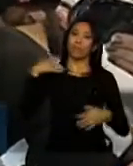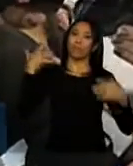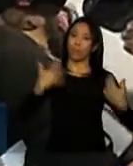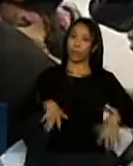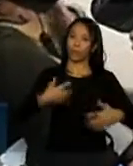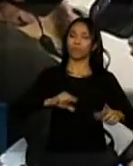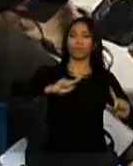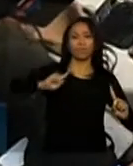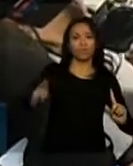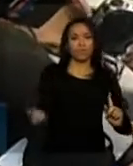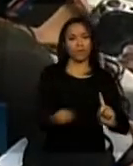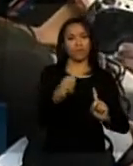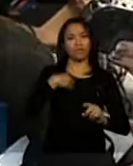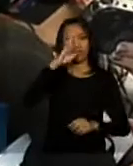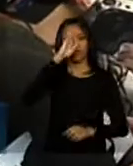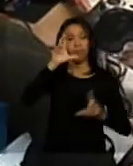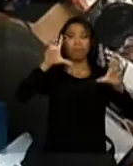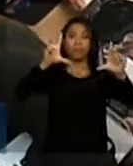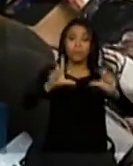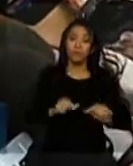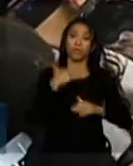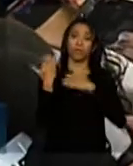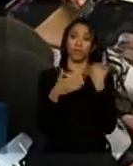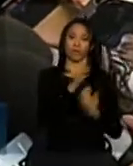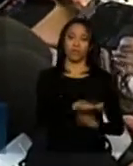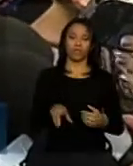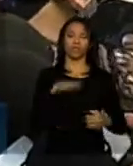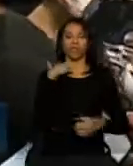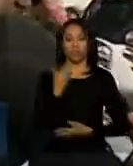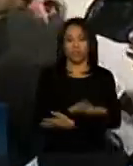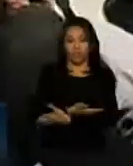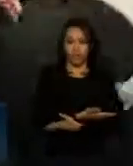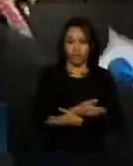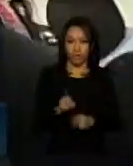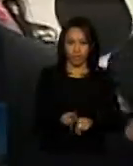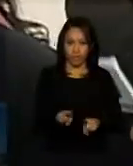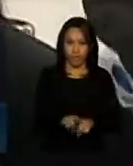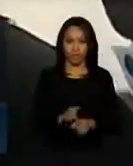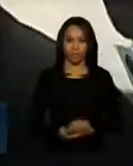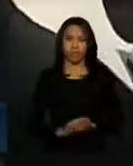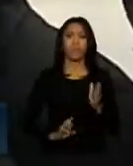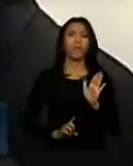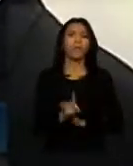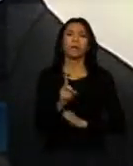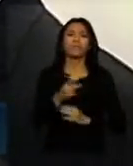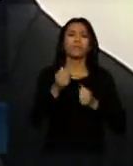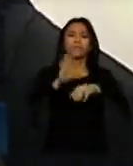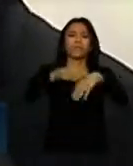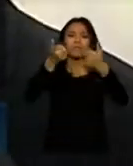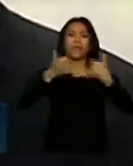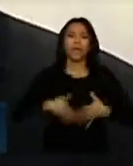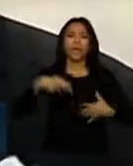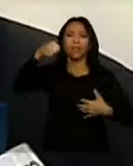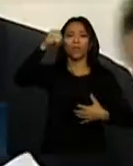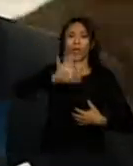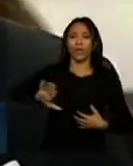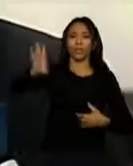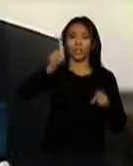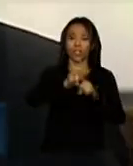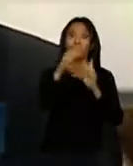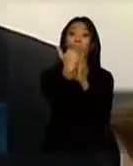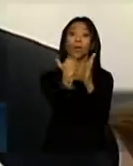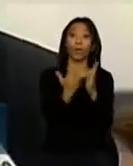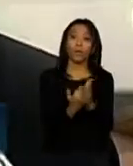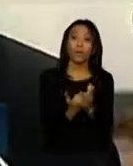da mortalidade infantil e a mortalidade da infância no nosso país. Ministro, fala da região Nordeste, a rede cegonha e a